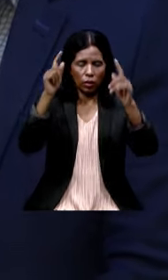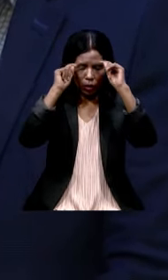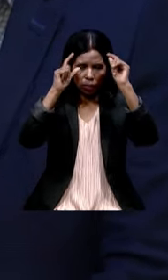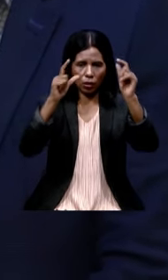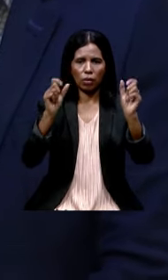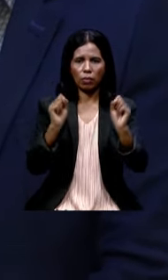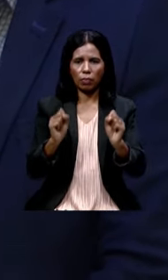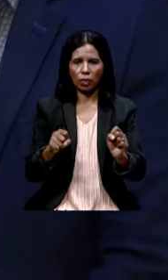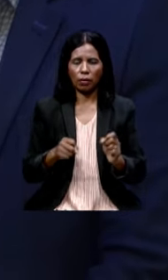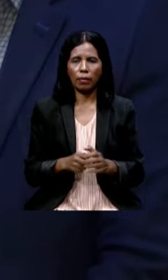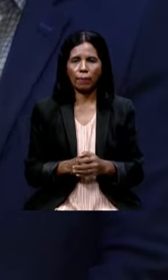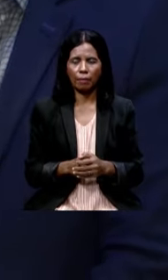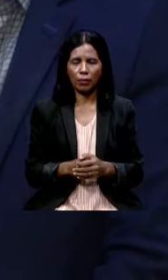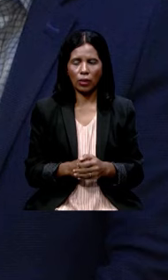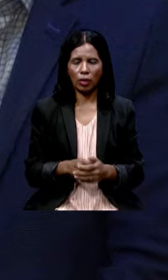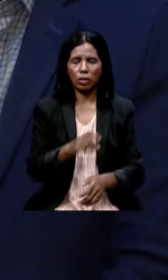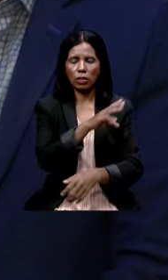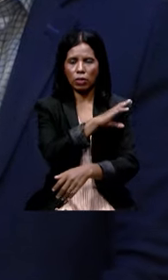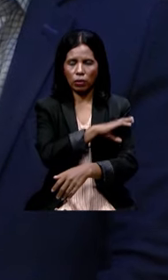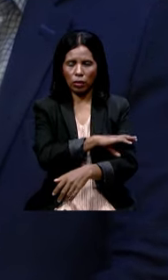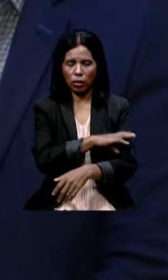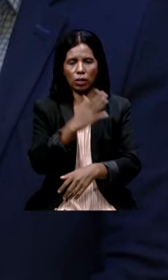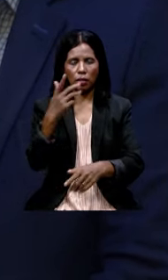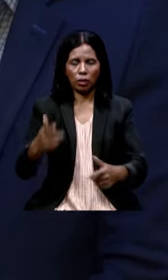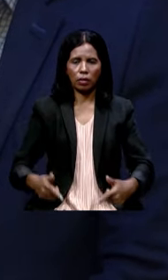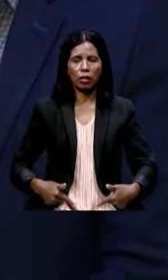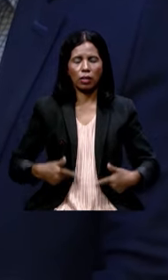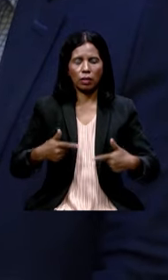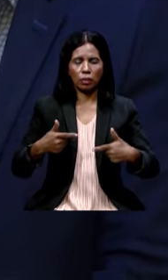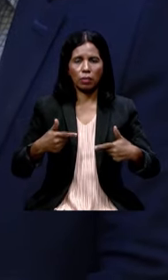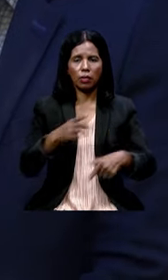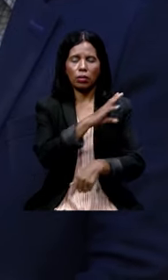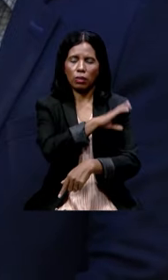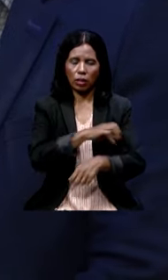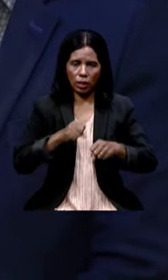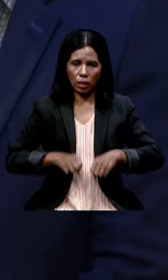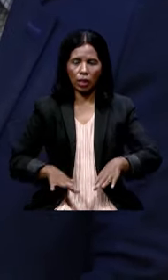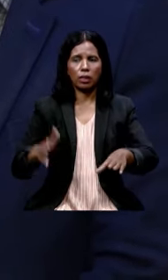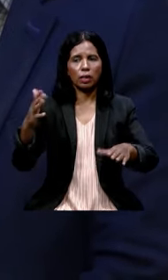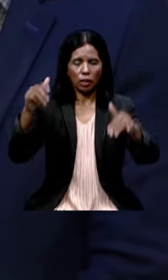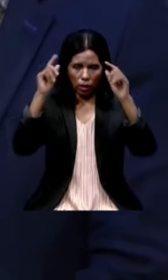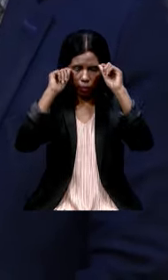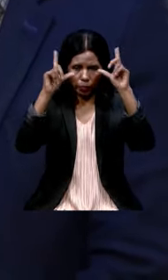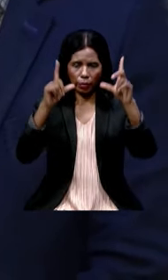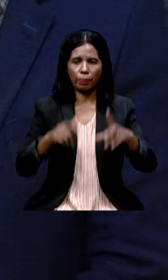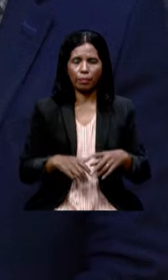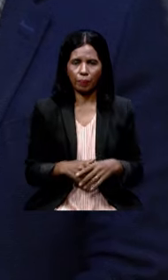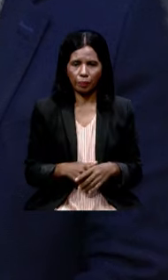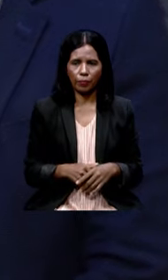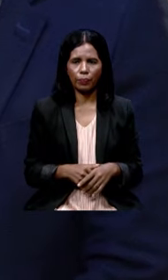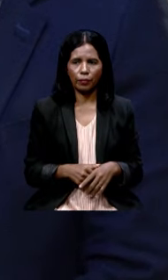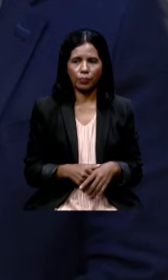assegura a segurança marítima na minha, na Timor. Question about what we could do to develop